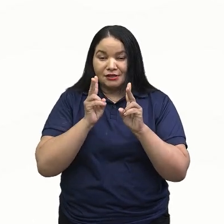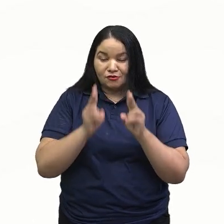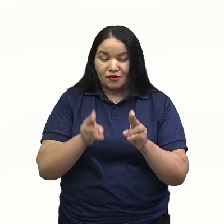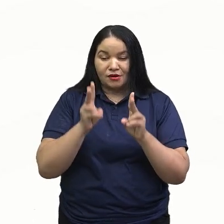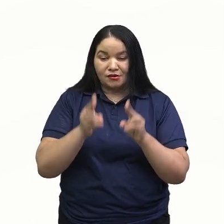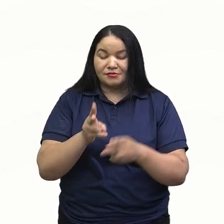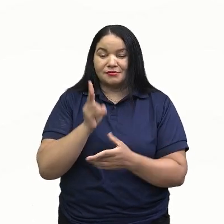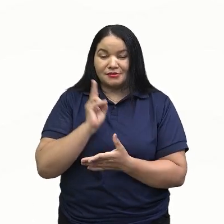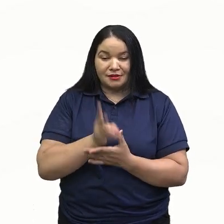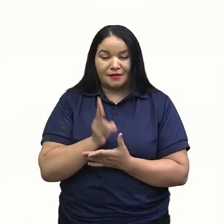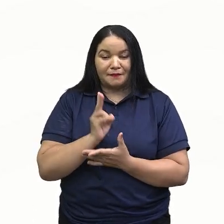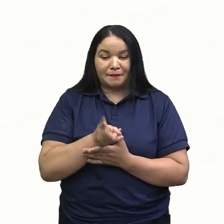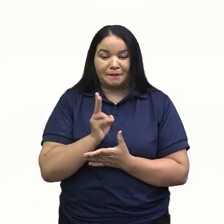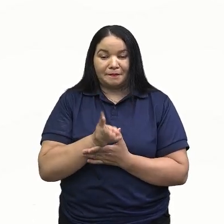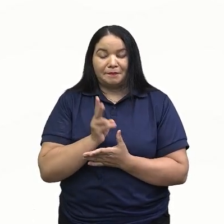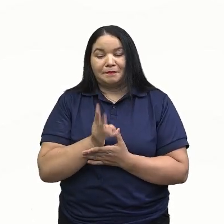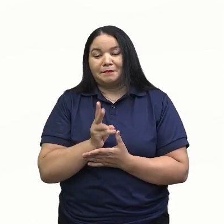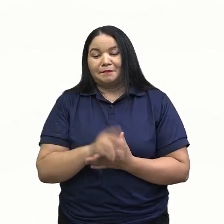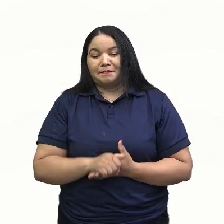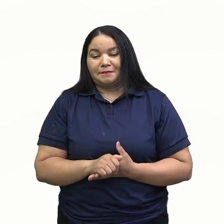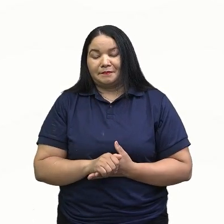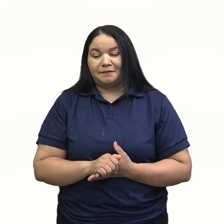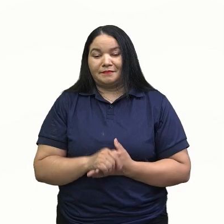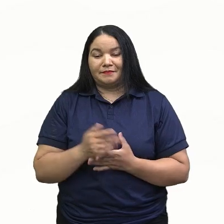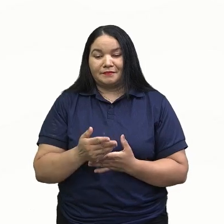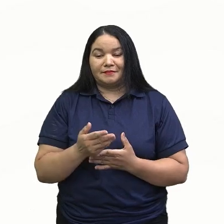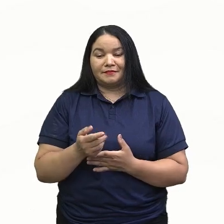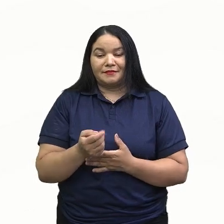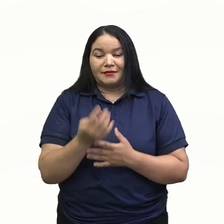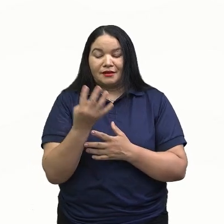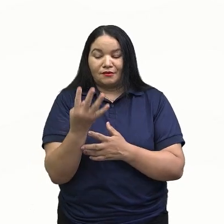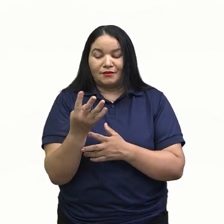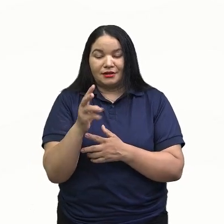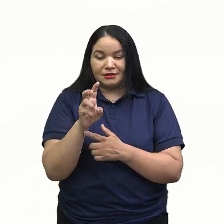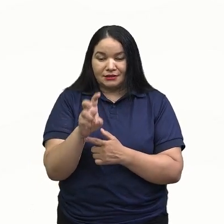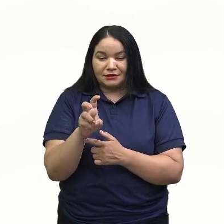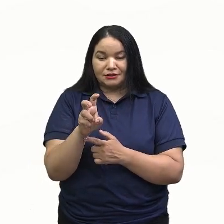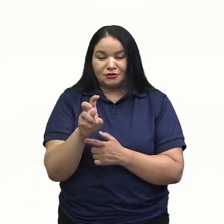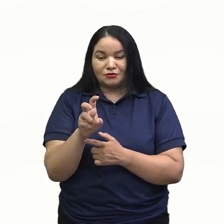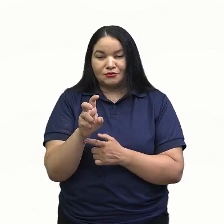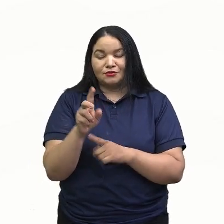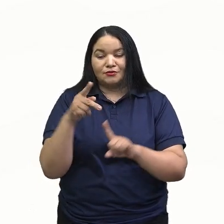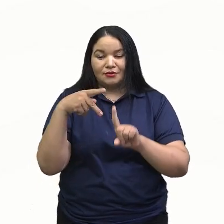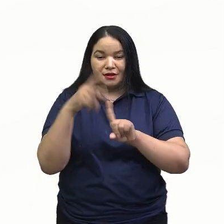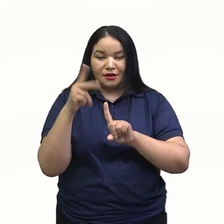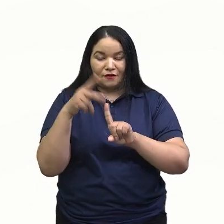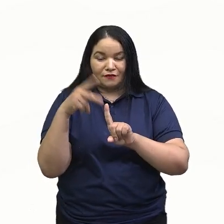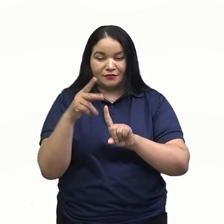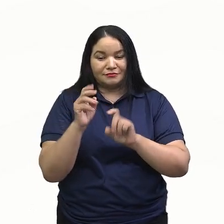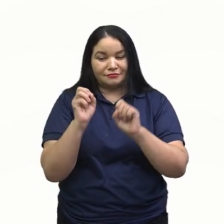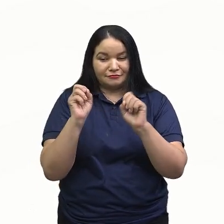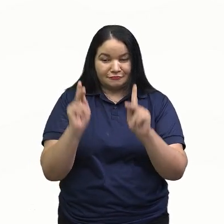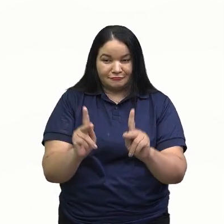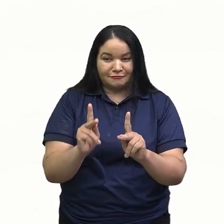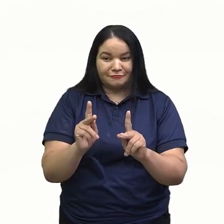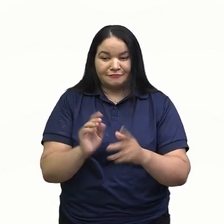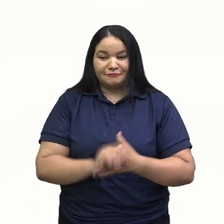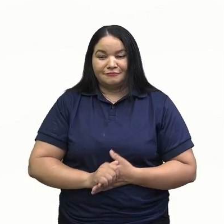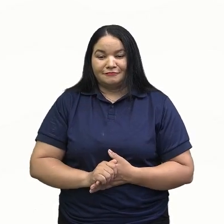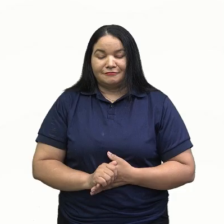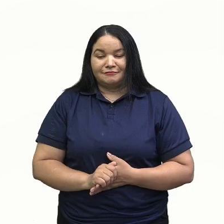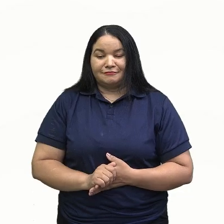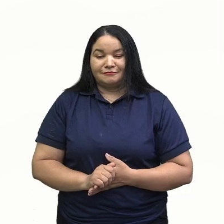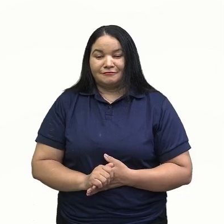Kelvin. Logo, ela resulta em 45 kelvins. Muito bem. Então,